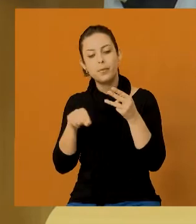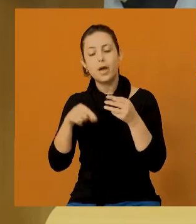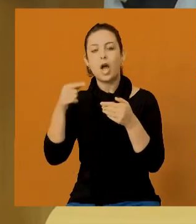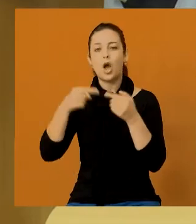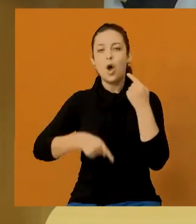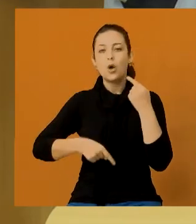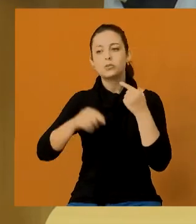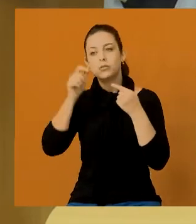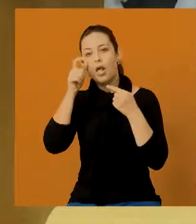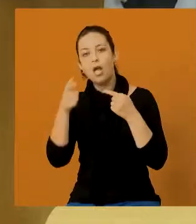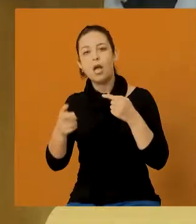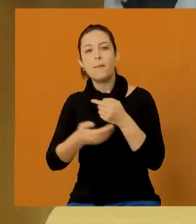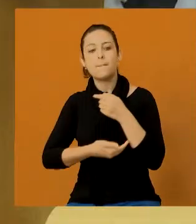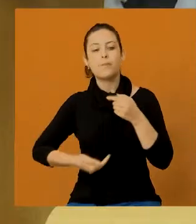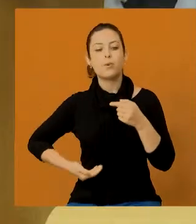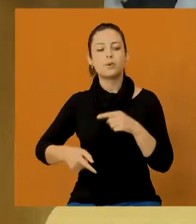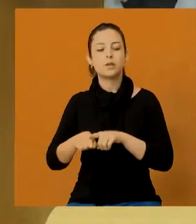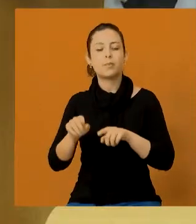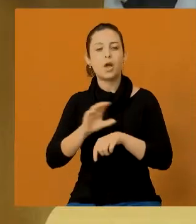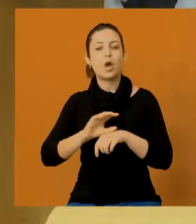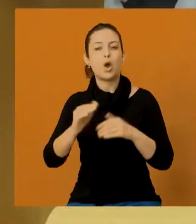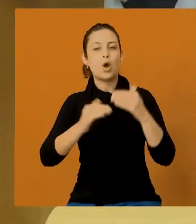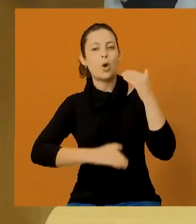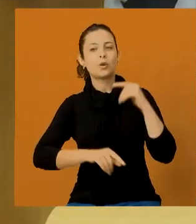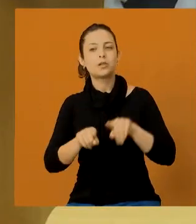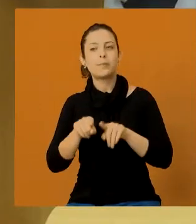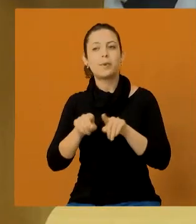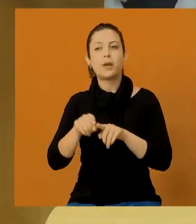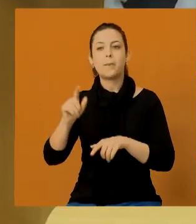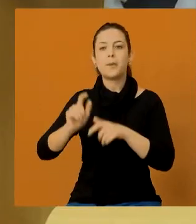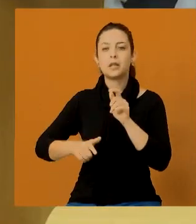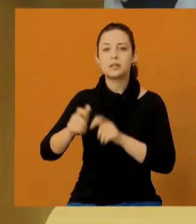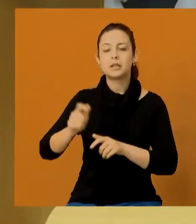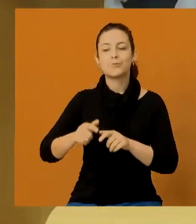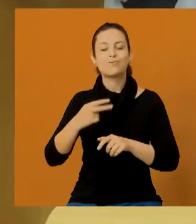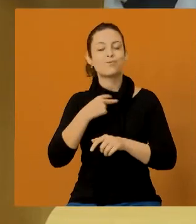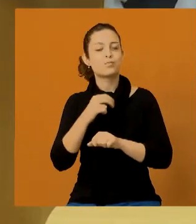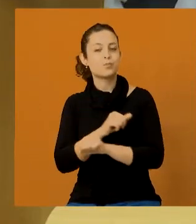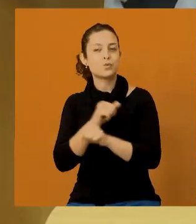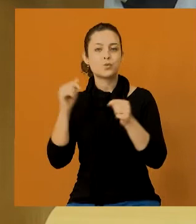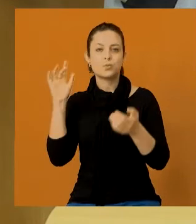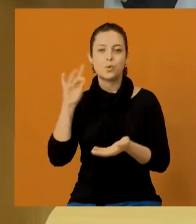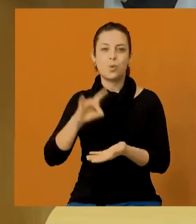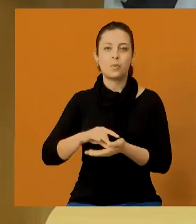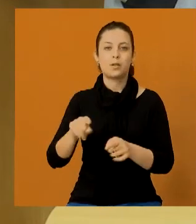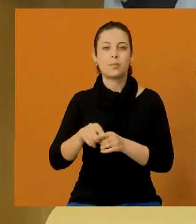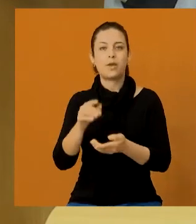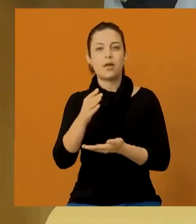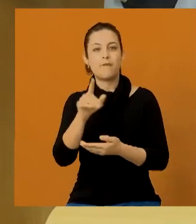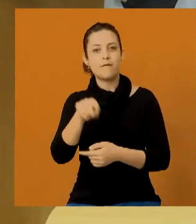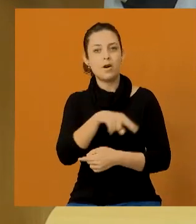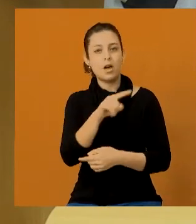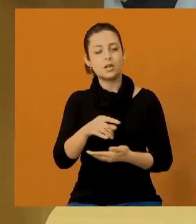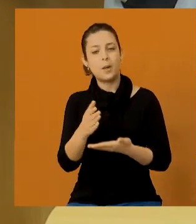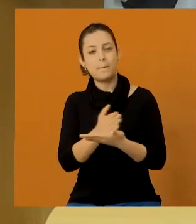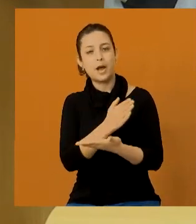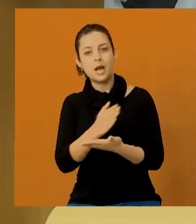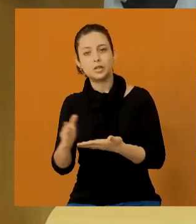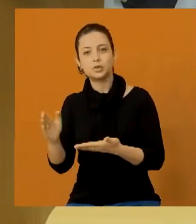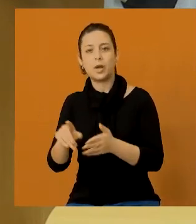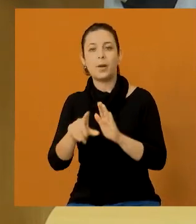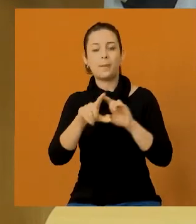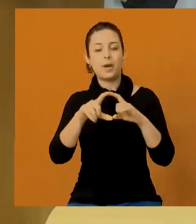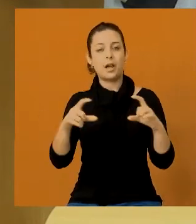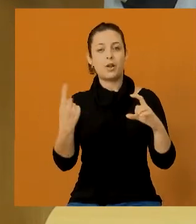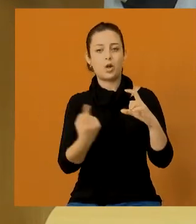ao interesse público e inconstitucionalidade por vício material, impõe-se o veto parcial ao projeto de lei em seu